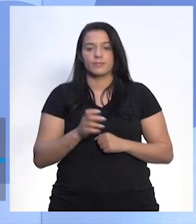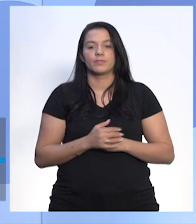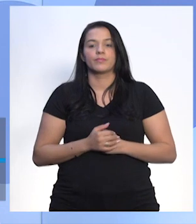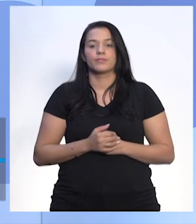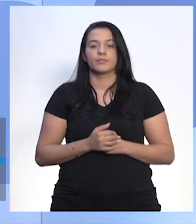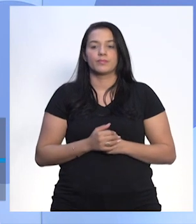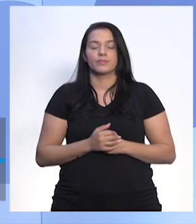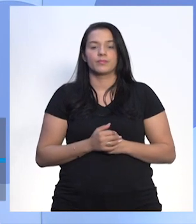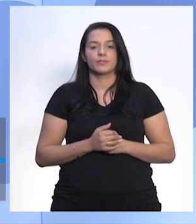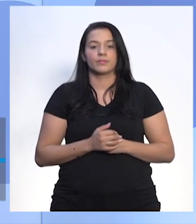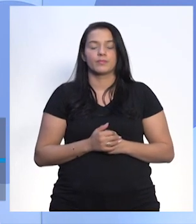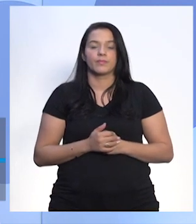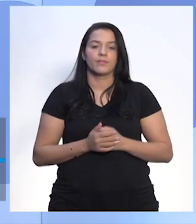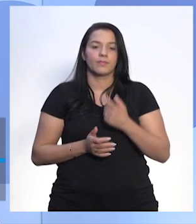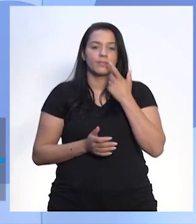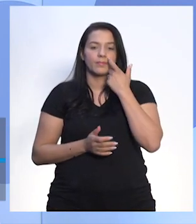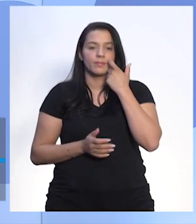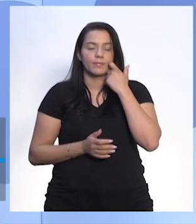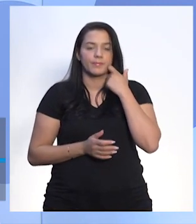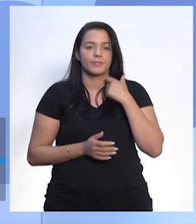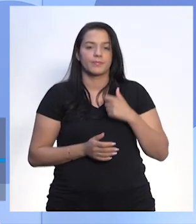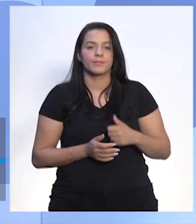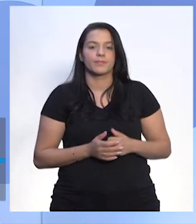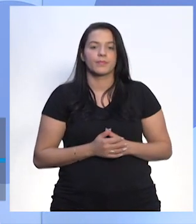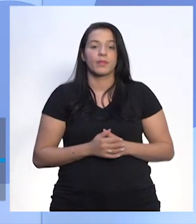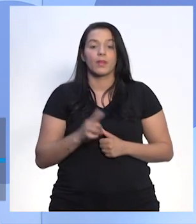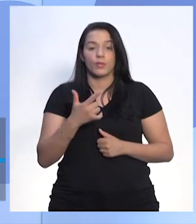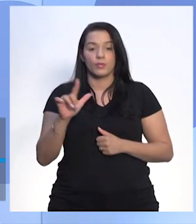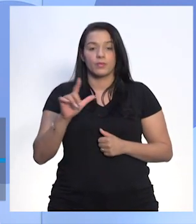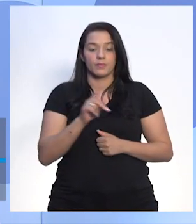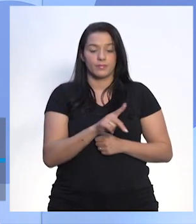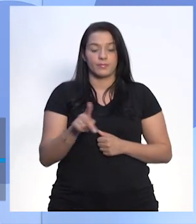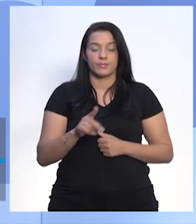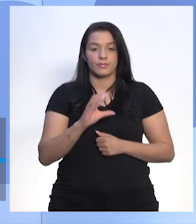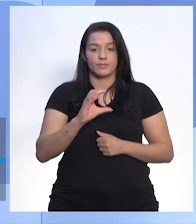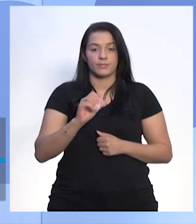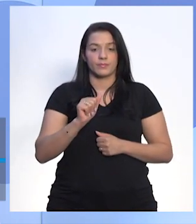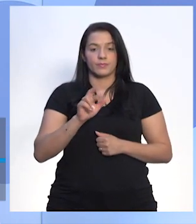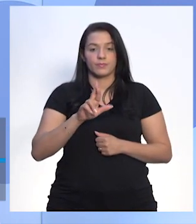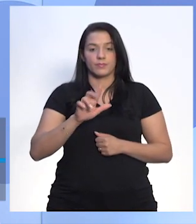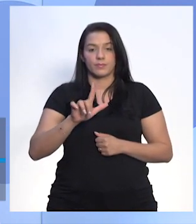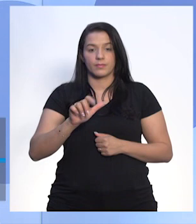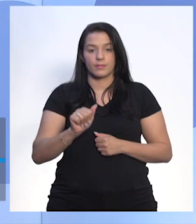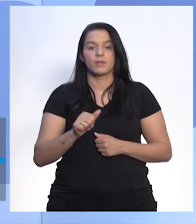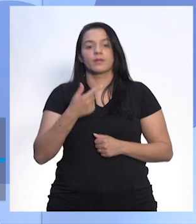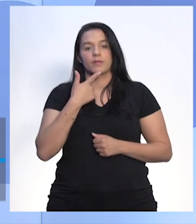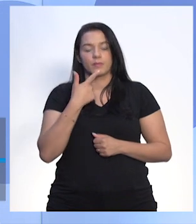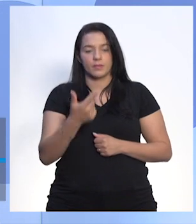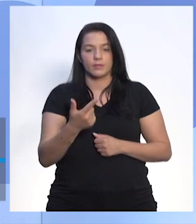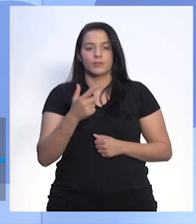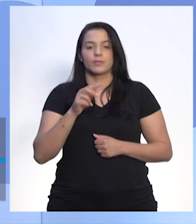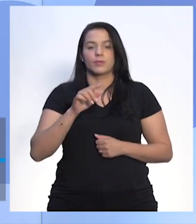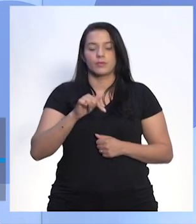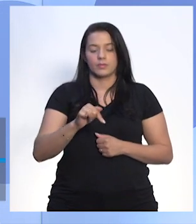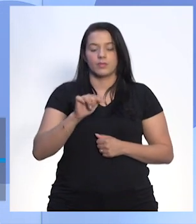as proporções aí, 7,5, tá? A professora Carla também, 7,5. Tá